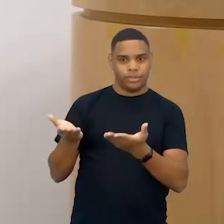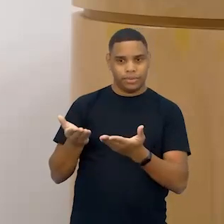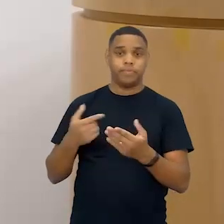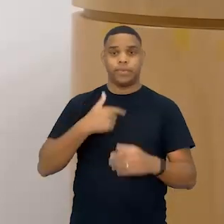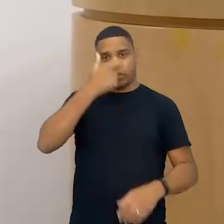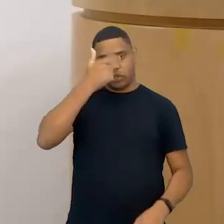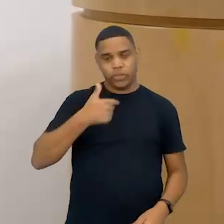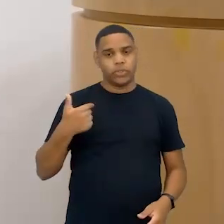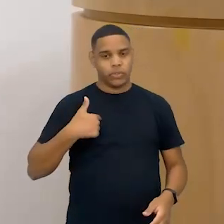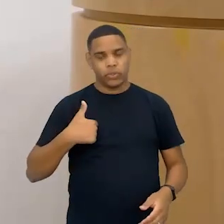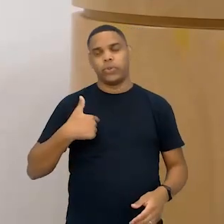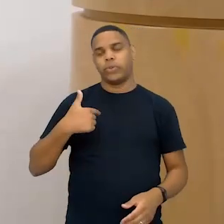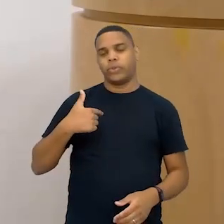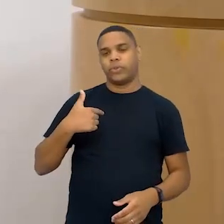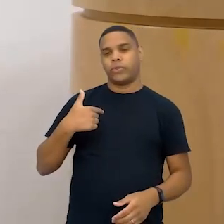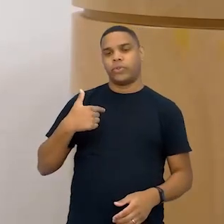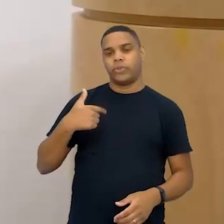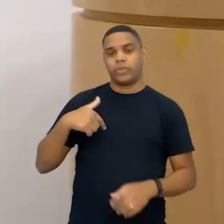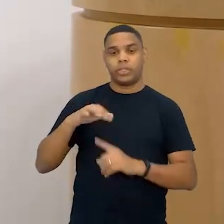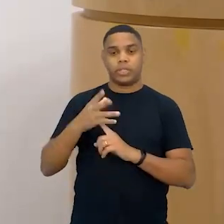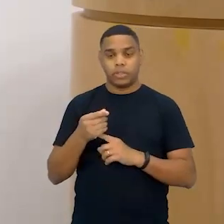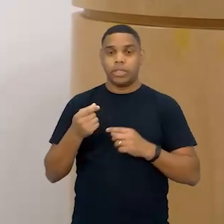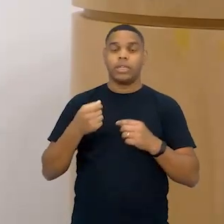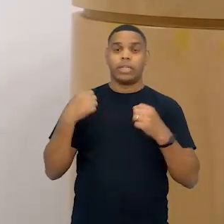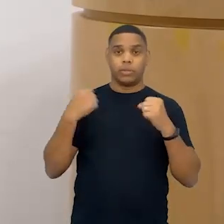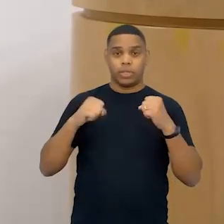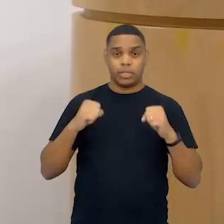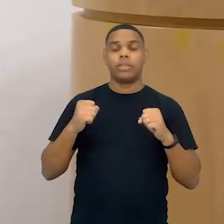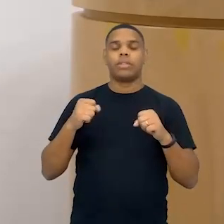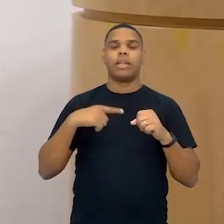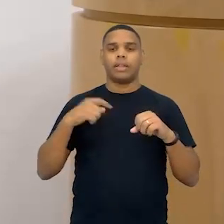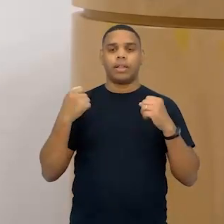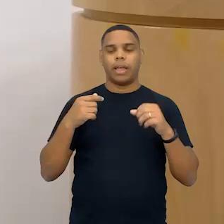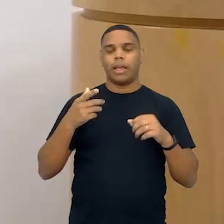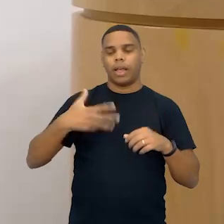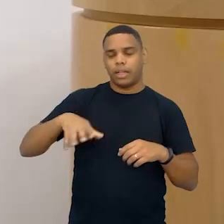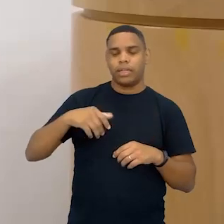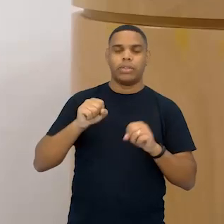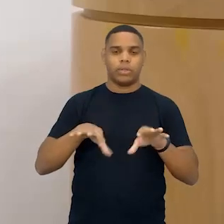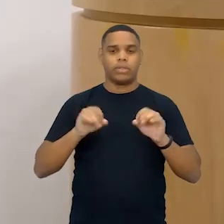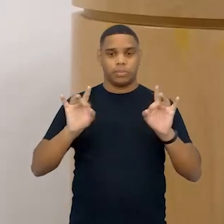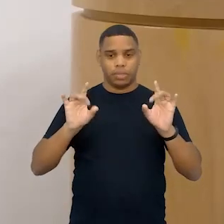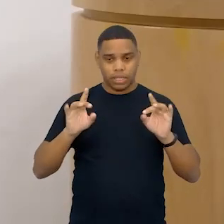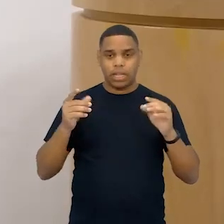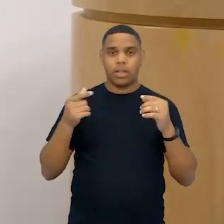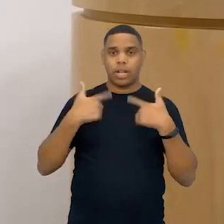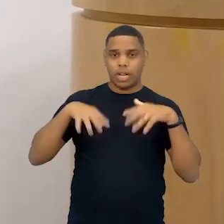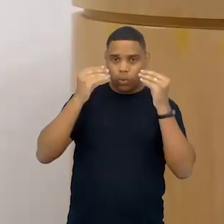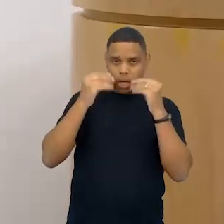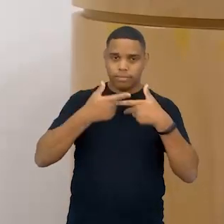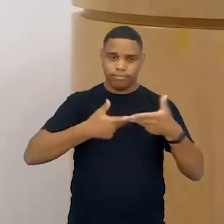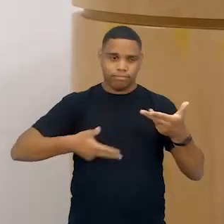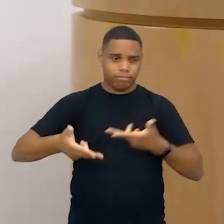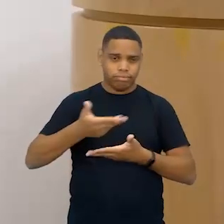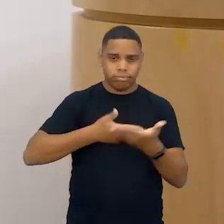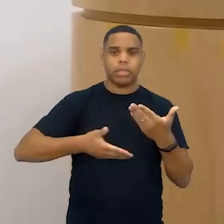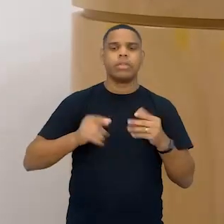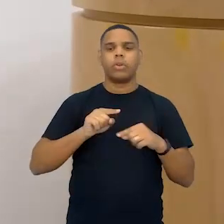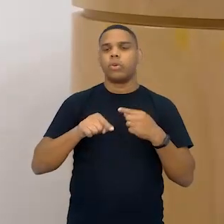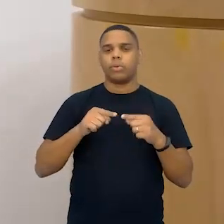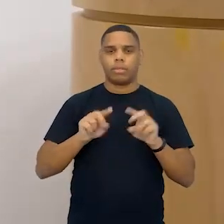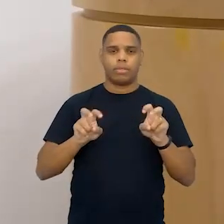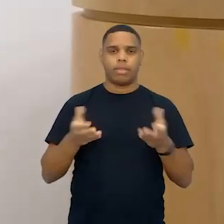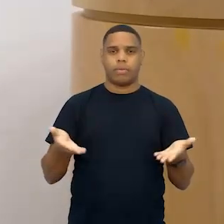e eu que sou de história. Então temos linguagens, educação especial, para fazer esse diálogo aí, olhando os